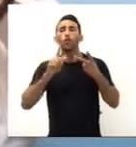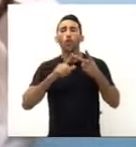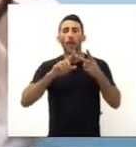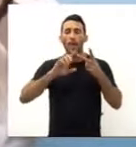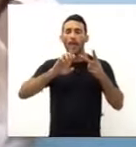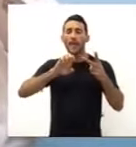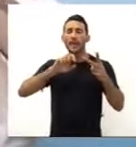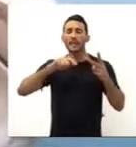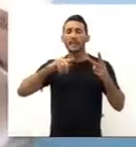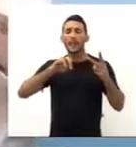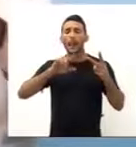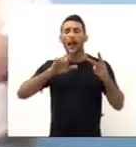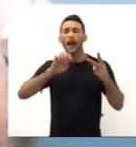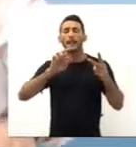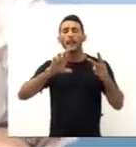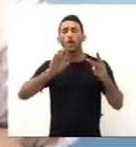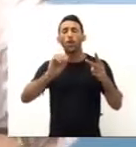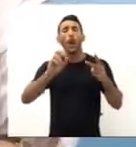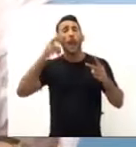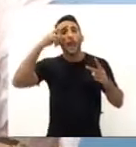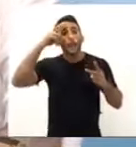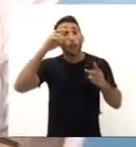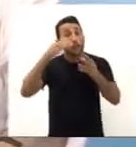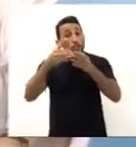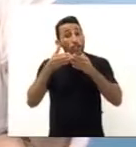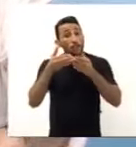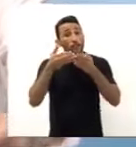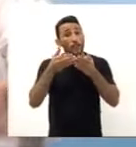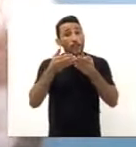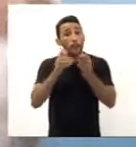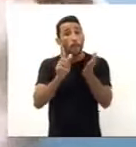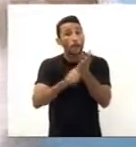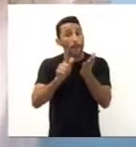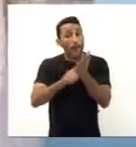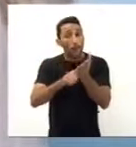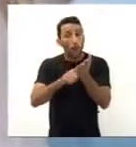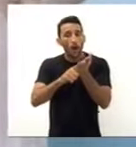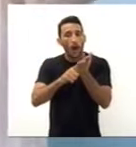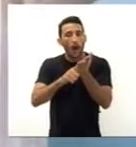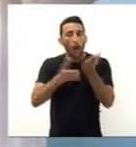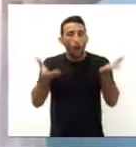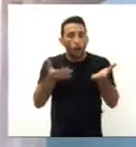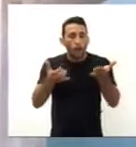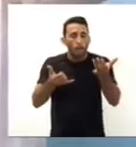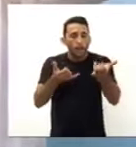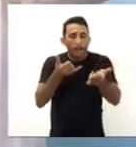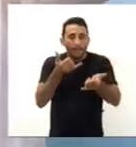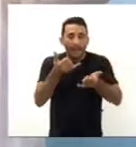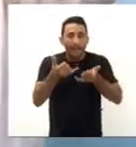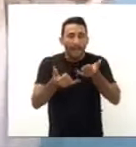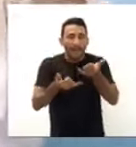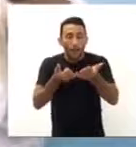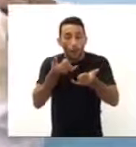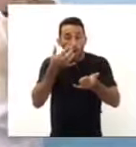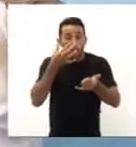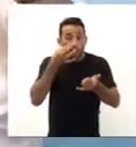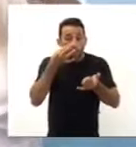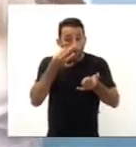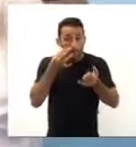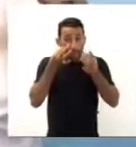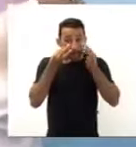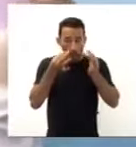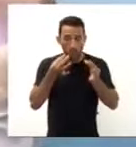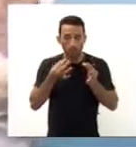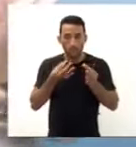pedi para vocês pegarem uma folha? Então, nós vamos começar a brincar. Eu tenho uma folha sulfite aqui. Então, o que